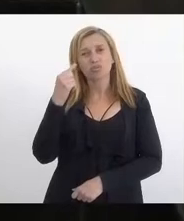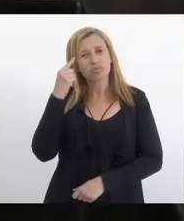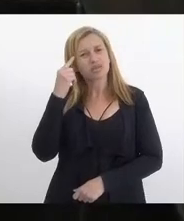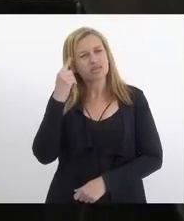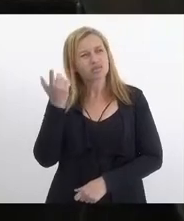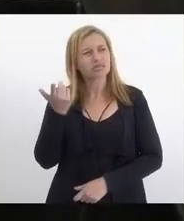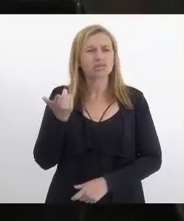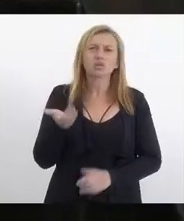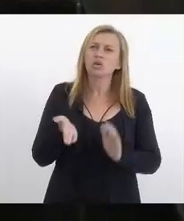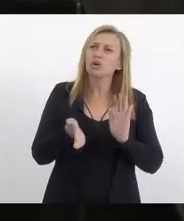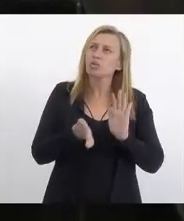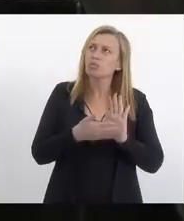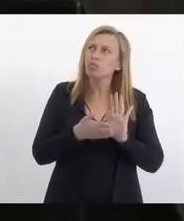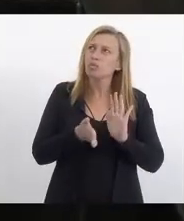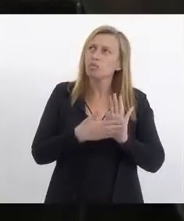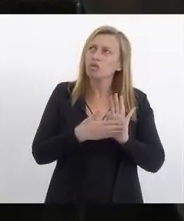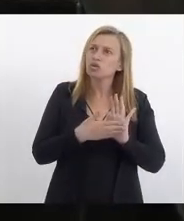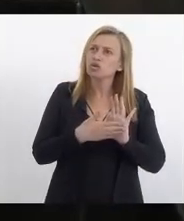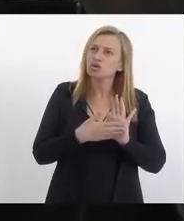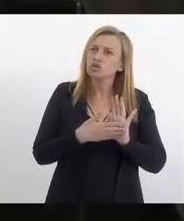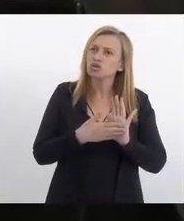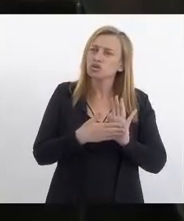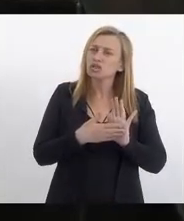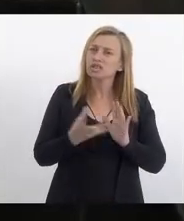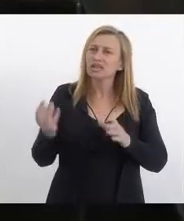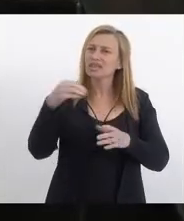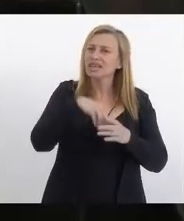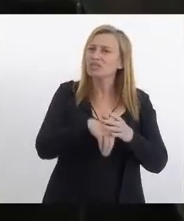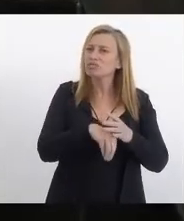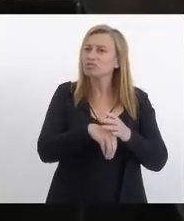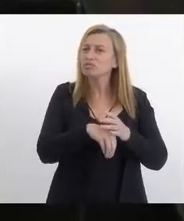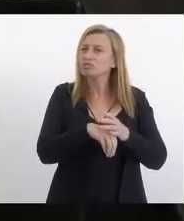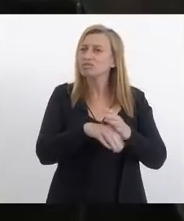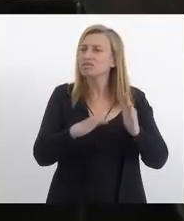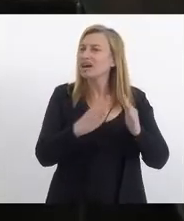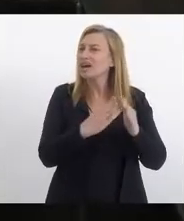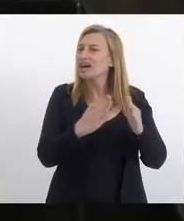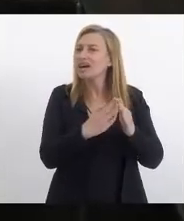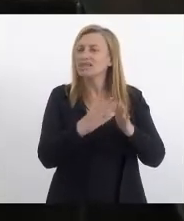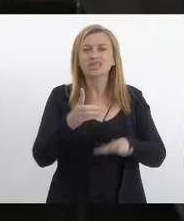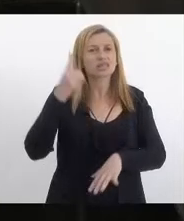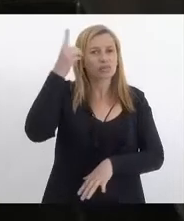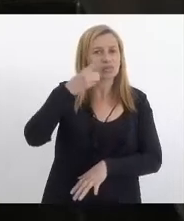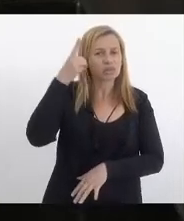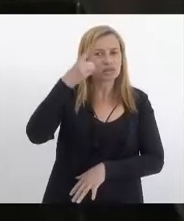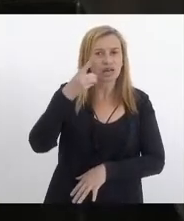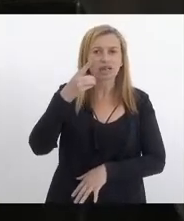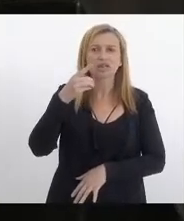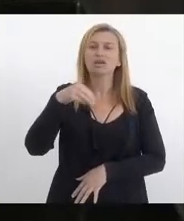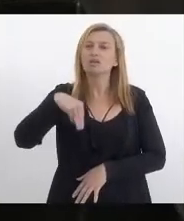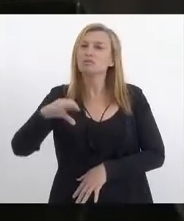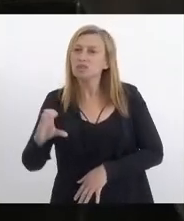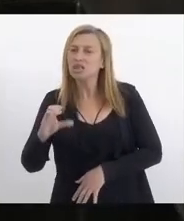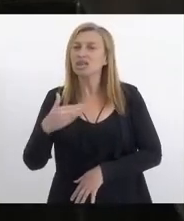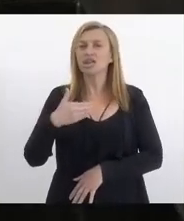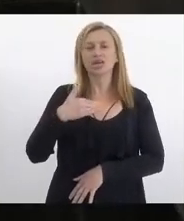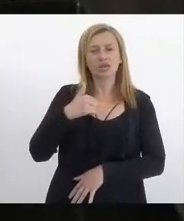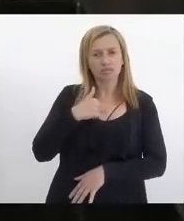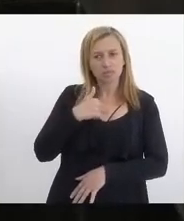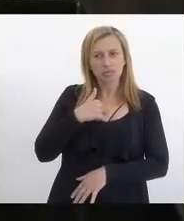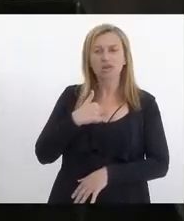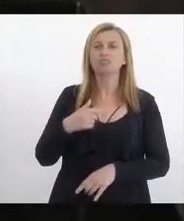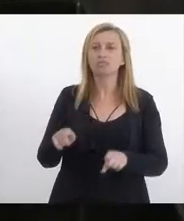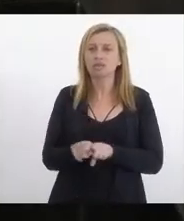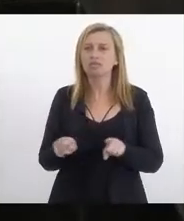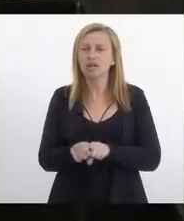uma proposta que está tramitando na Assembleia, de autoria do deputado Carlos Mink, de minha autoria também, e de autoria